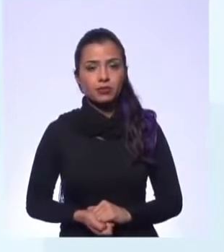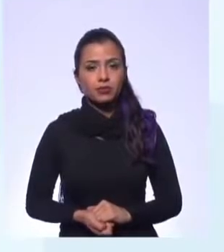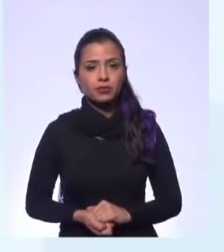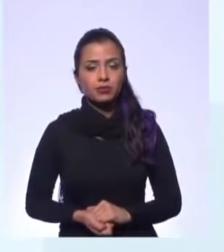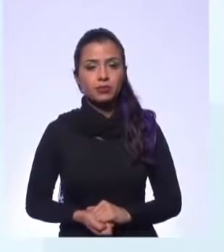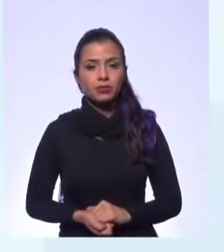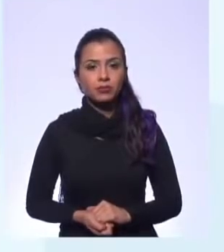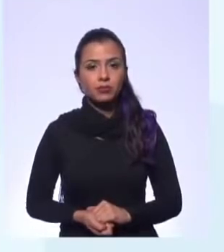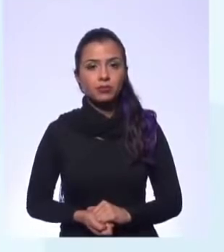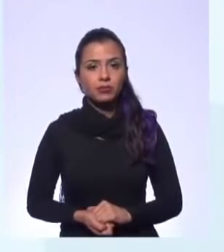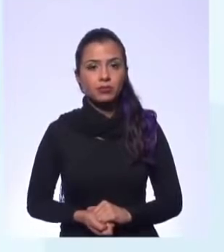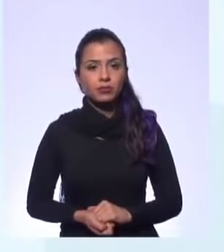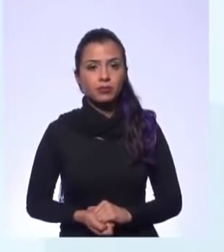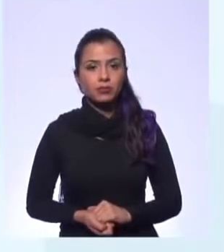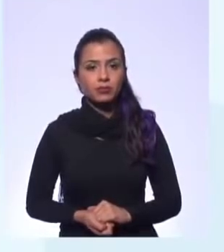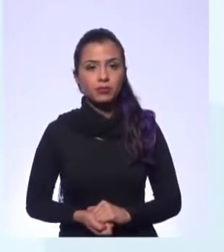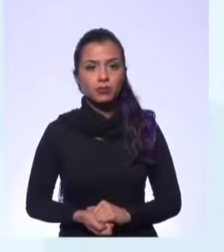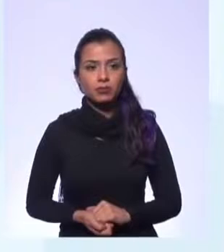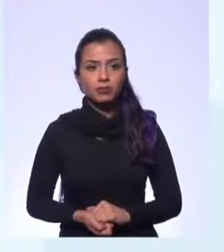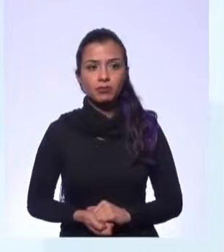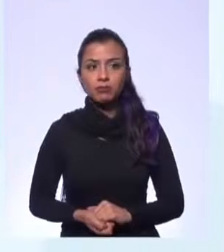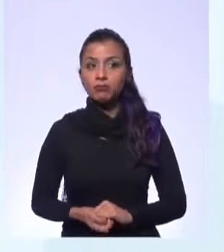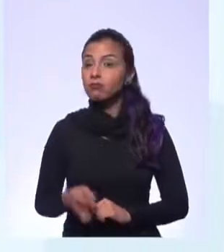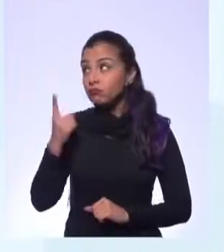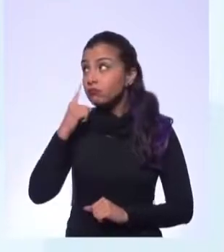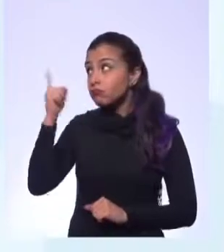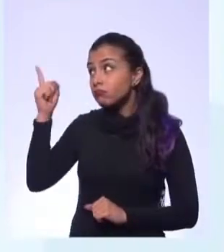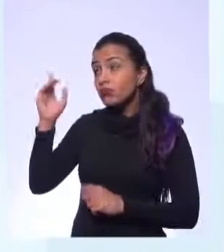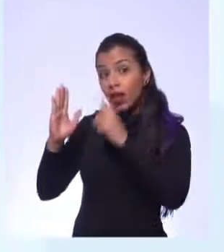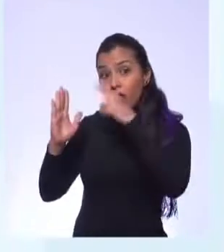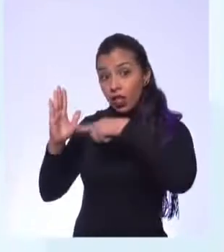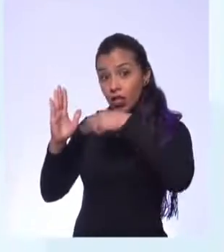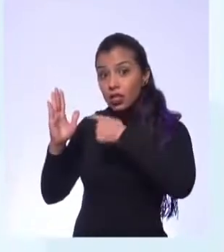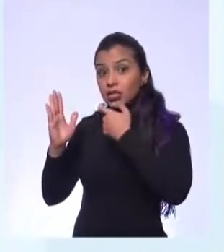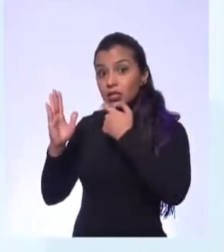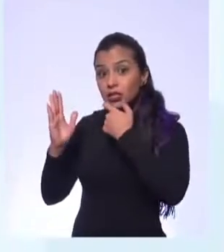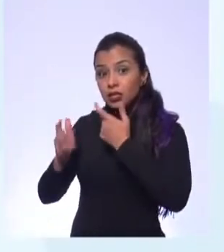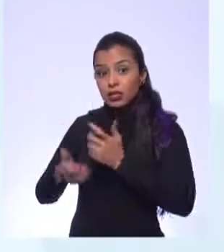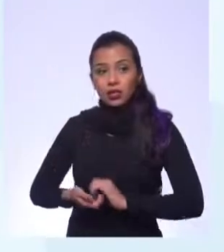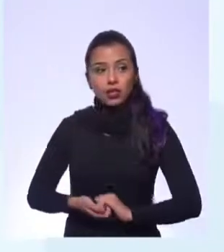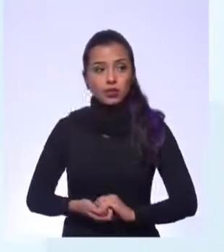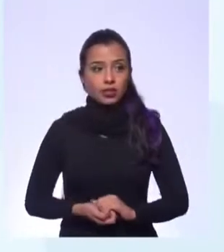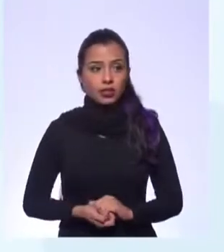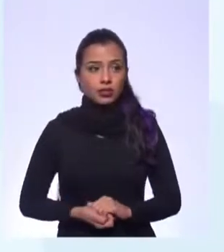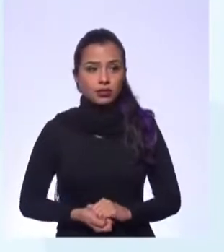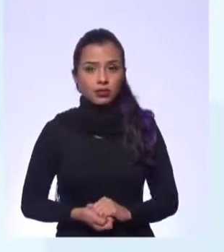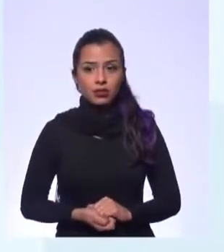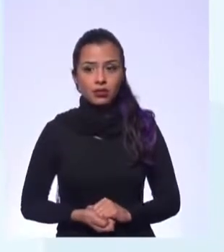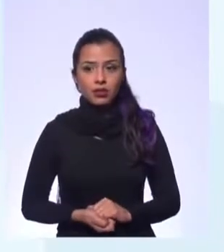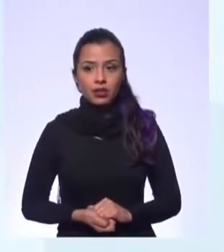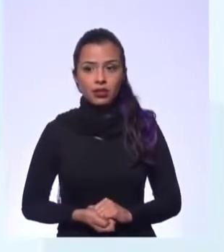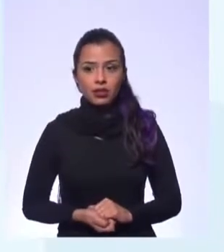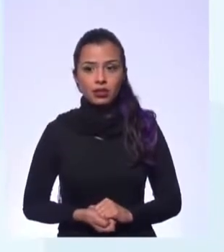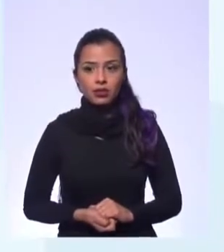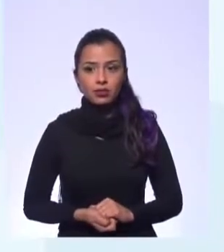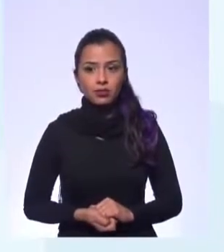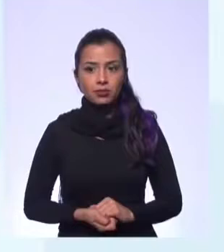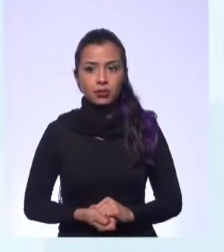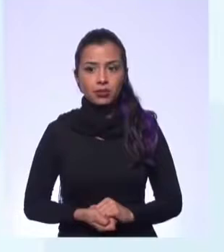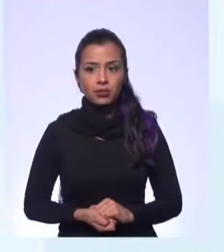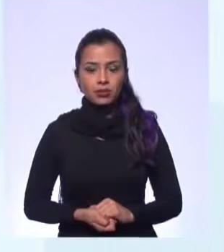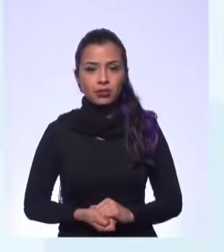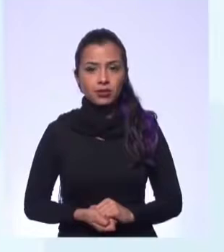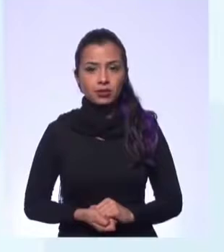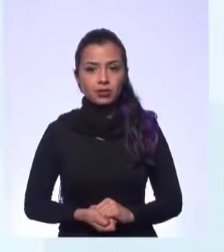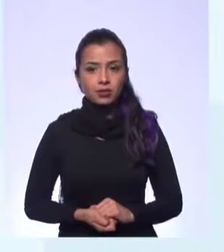harder and harsher. Melt the ice on Earth and South Poles. Make the water level rises on the whole